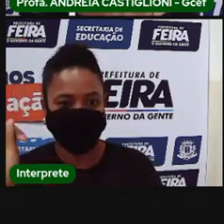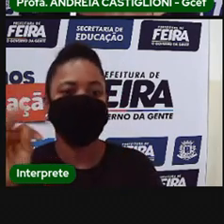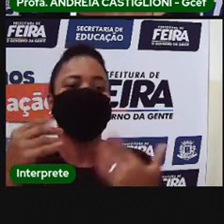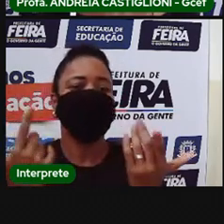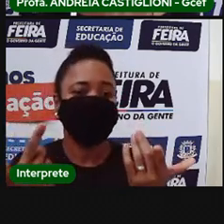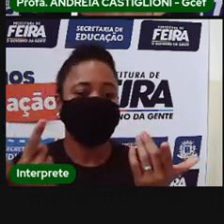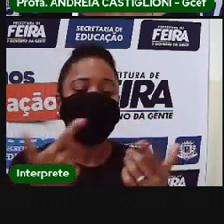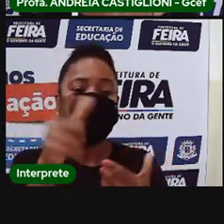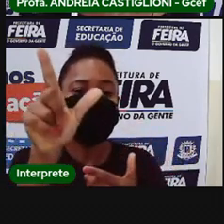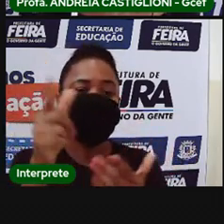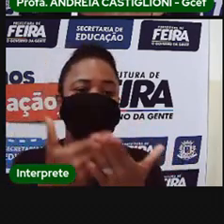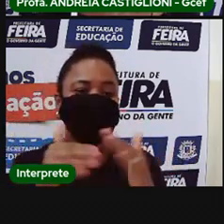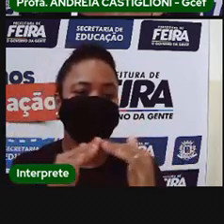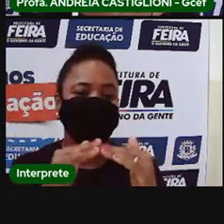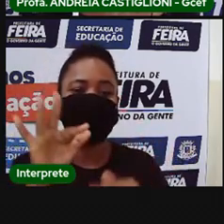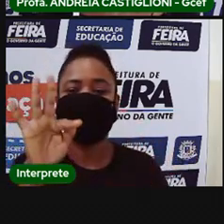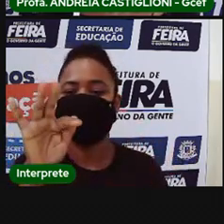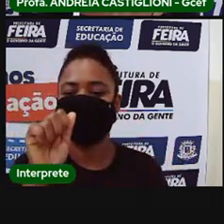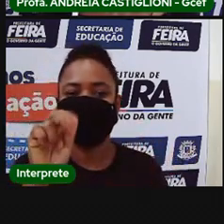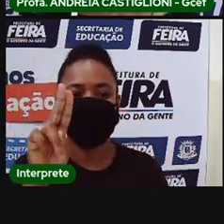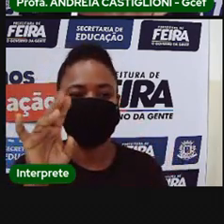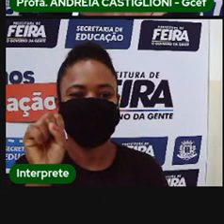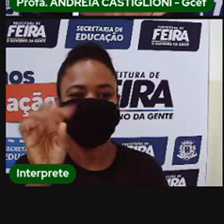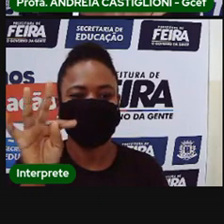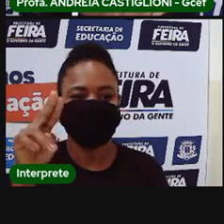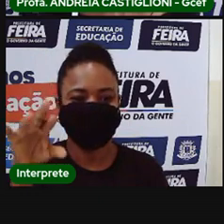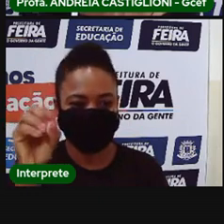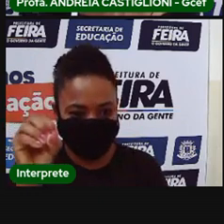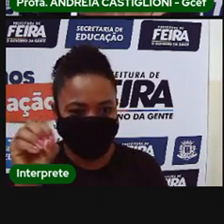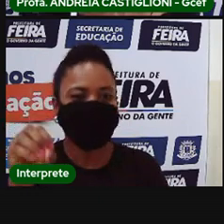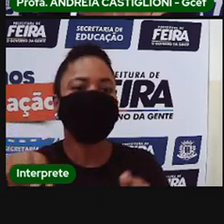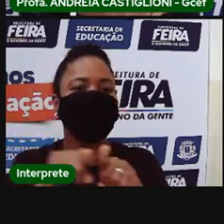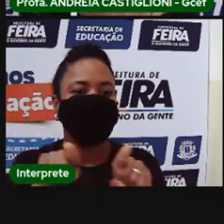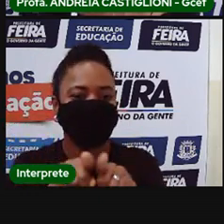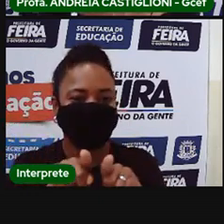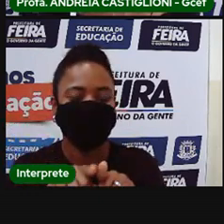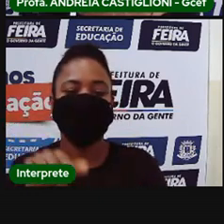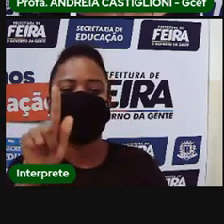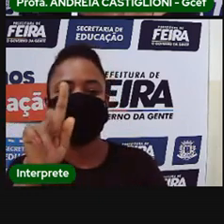Escola Municipal Faustino Dias Lima, a Geraldo Dias de